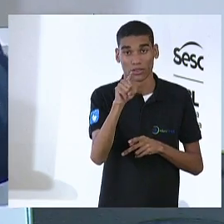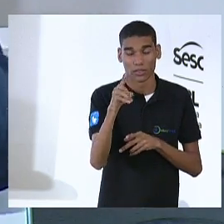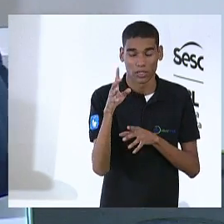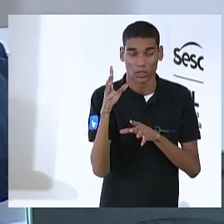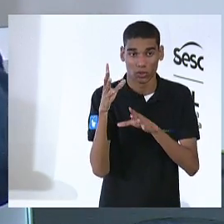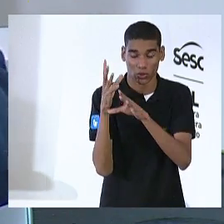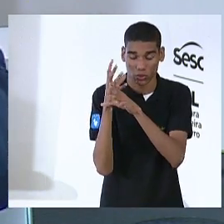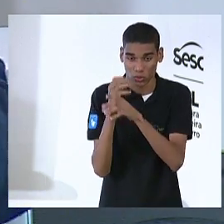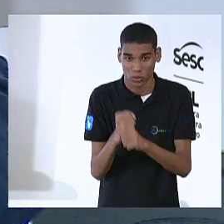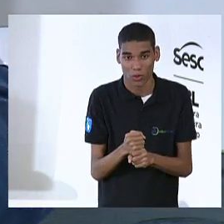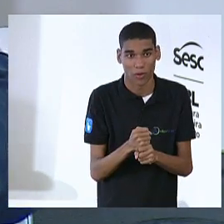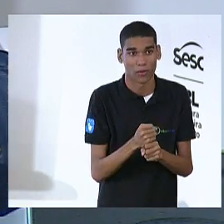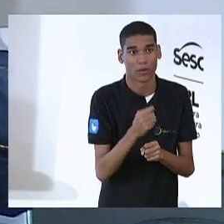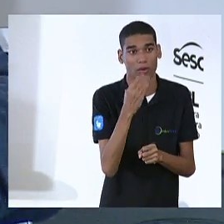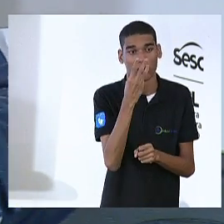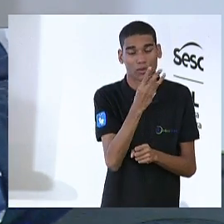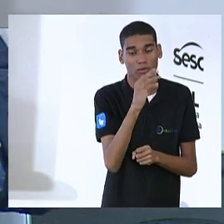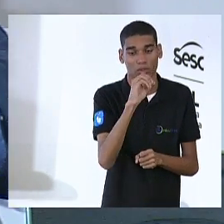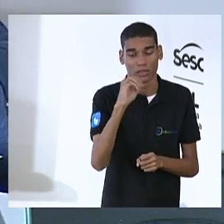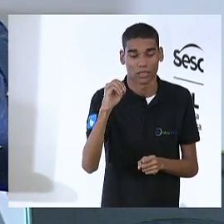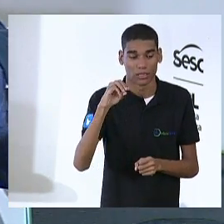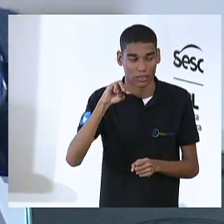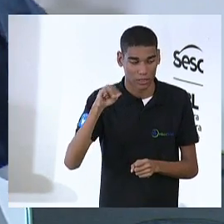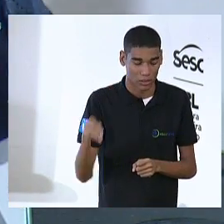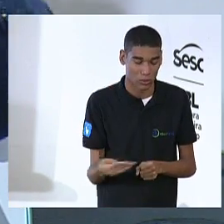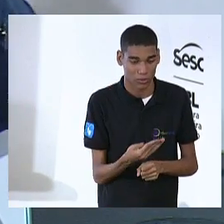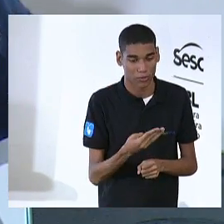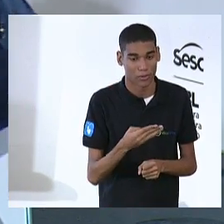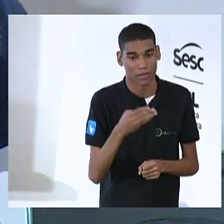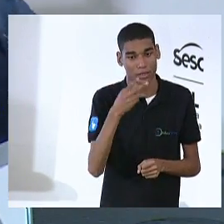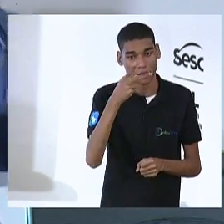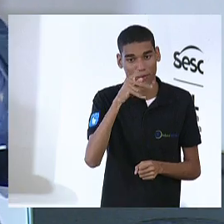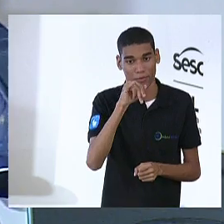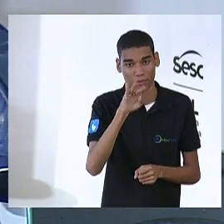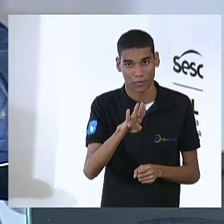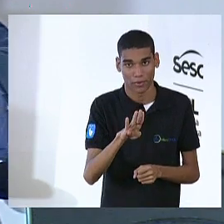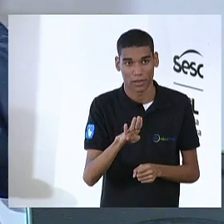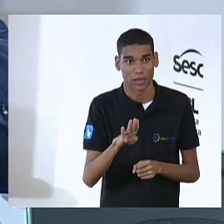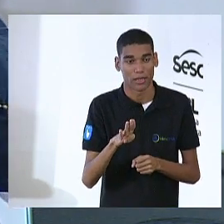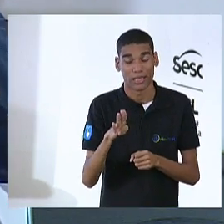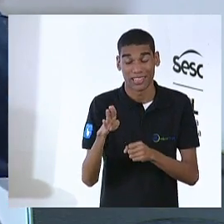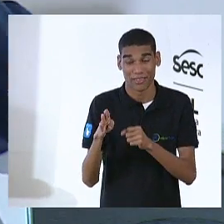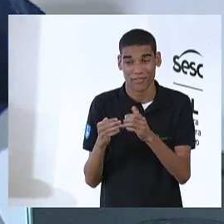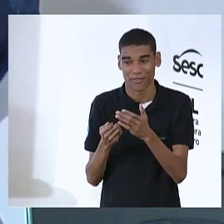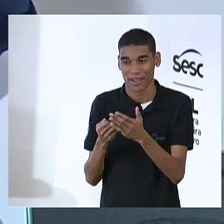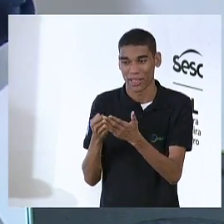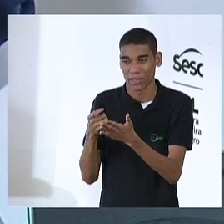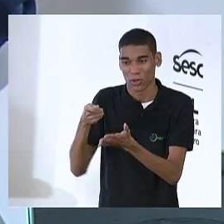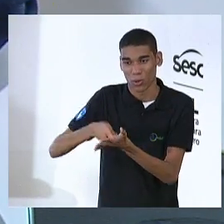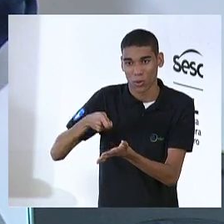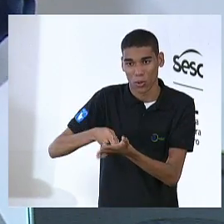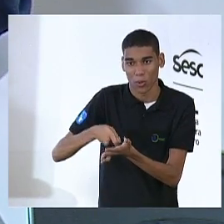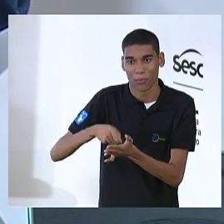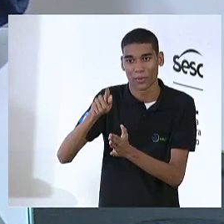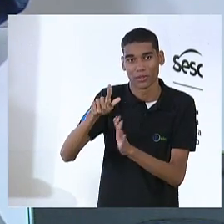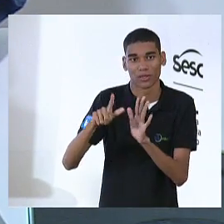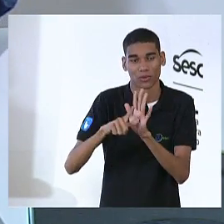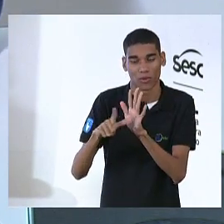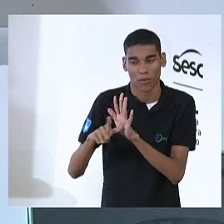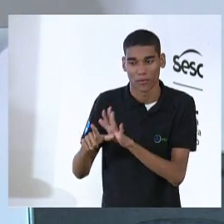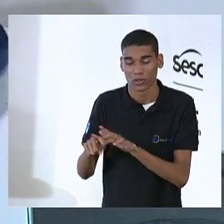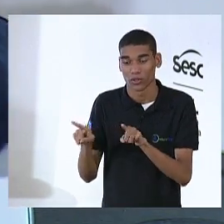bi da taxa Selic, os 100% que estão cobrando no comércio, os